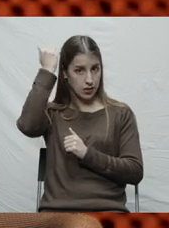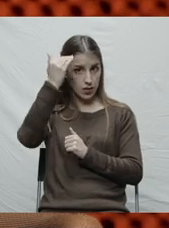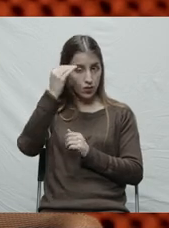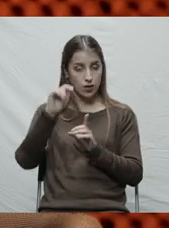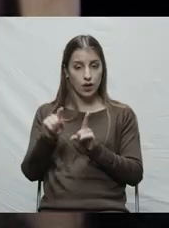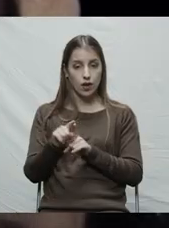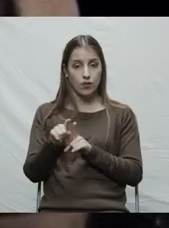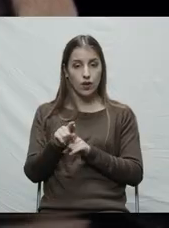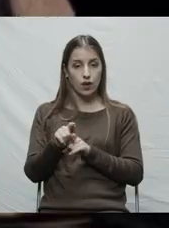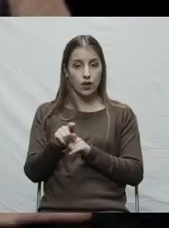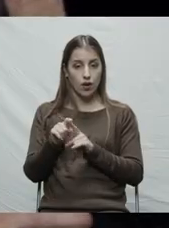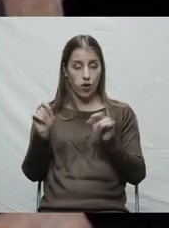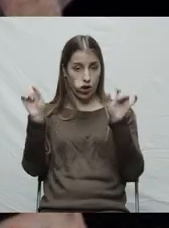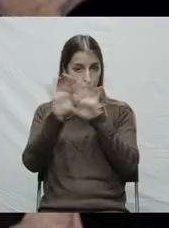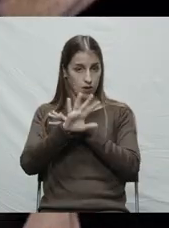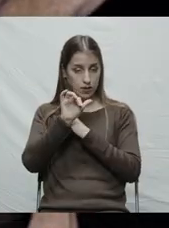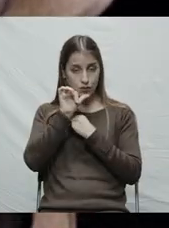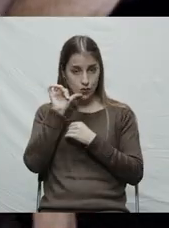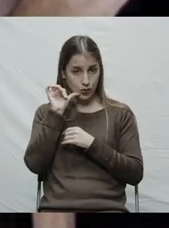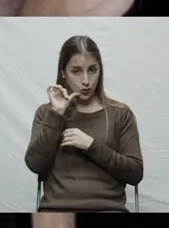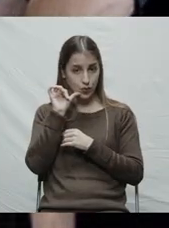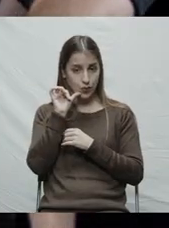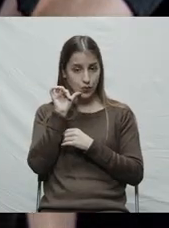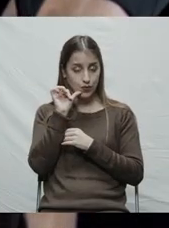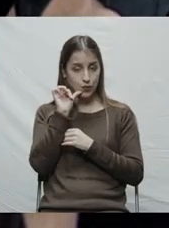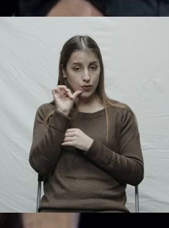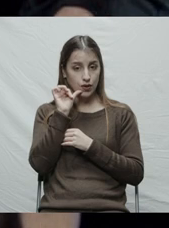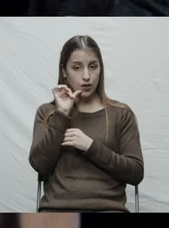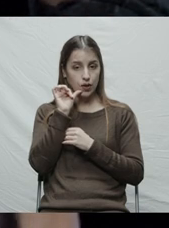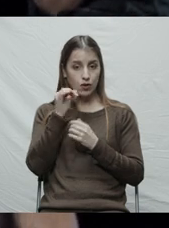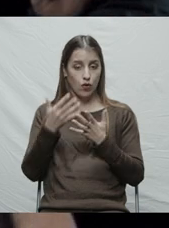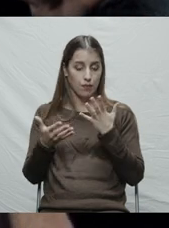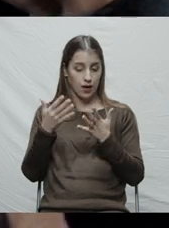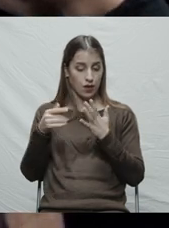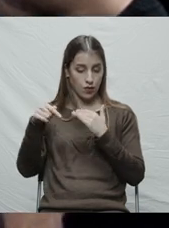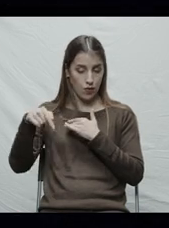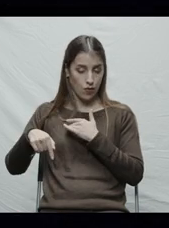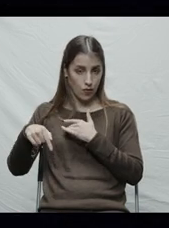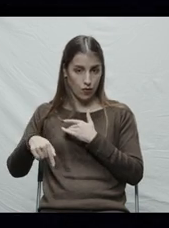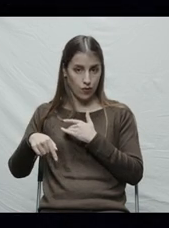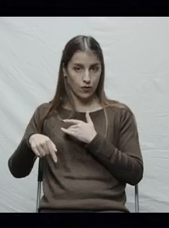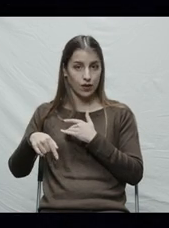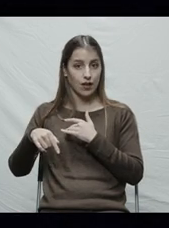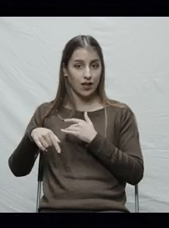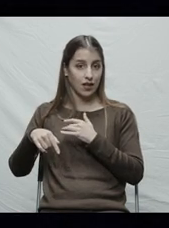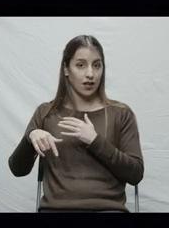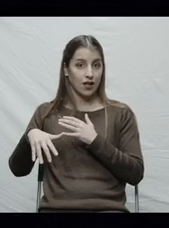Azul do Inferno. Na altura eu era artista associada da Circular e Em Vila do Conde, em sim, a Vila do Circular, Conde, sim. e na altura eles também